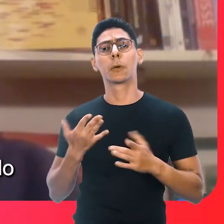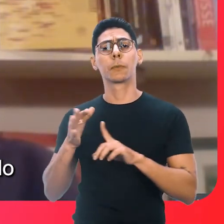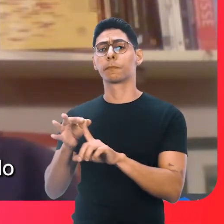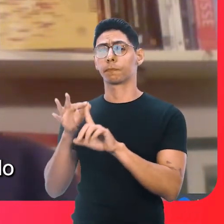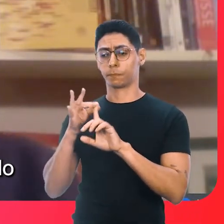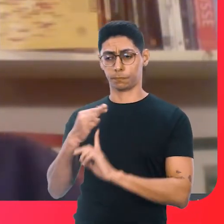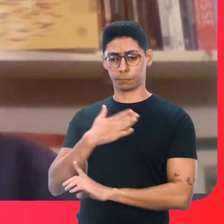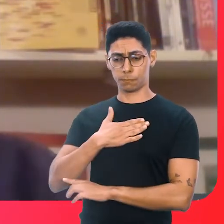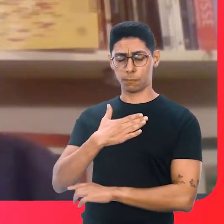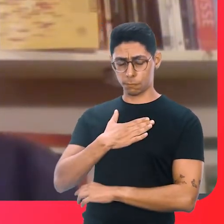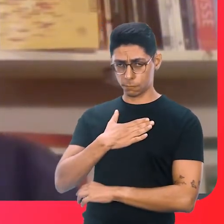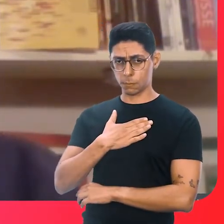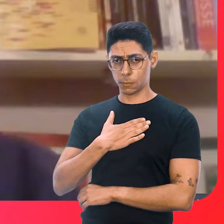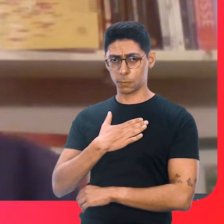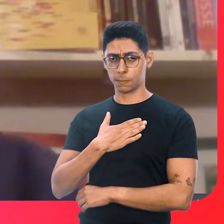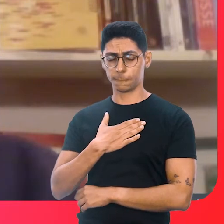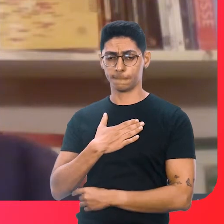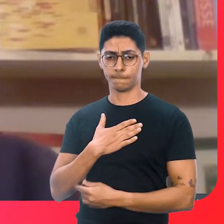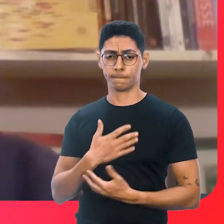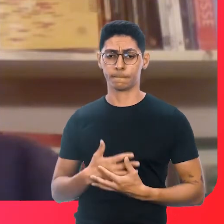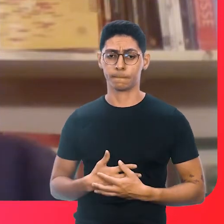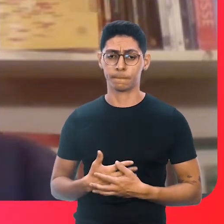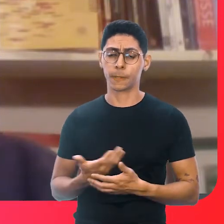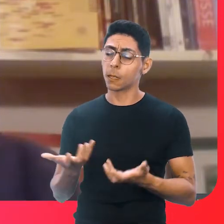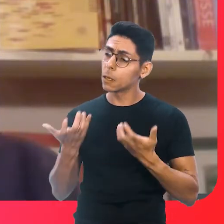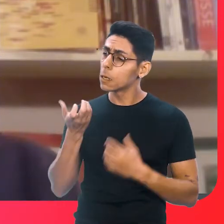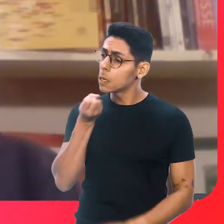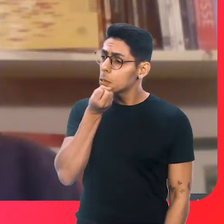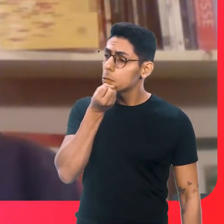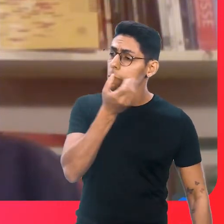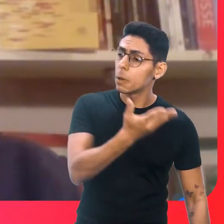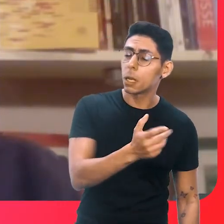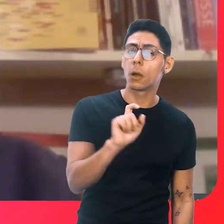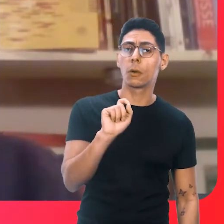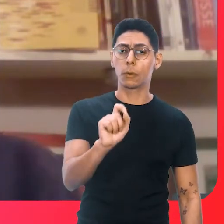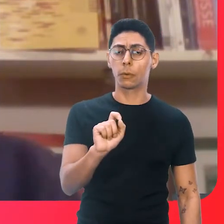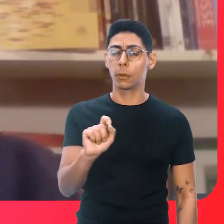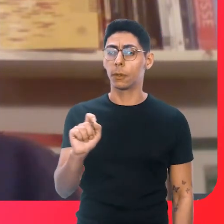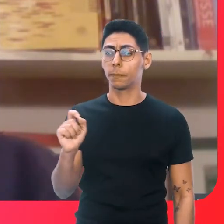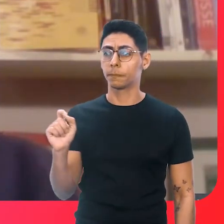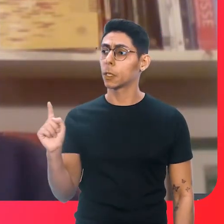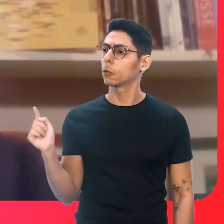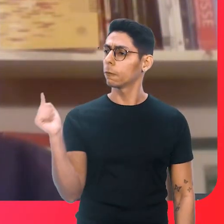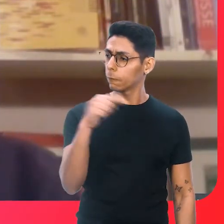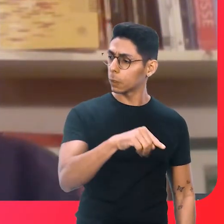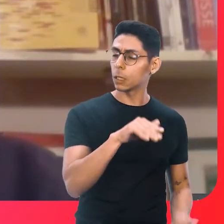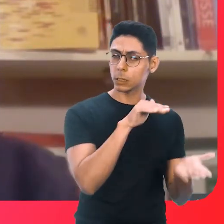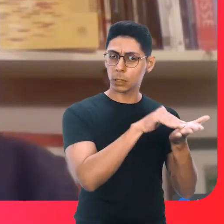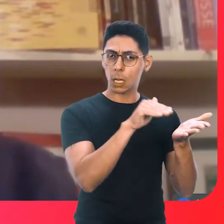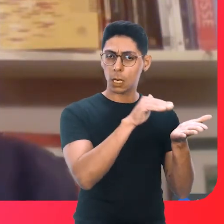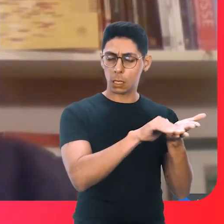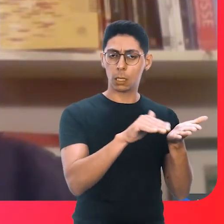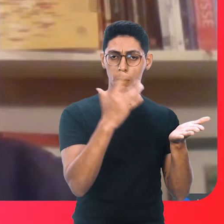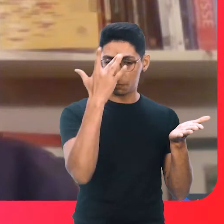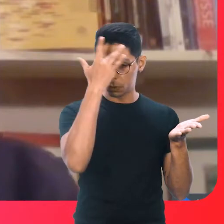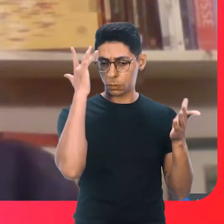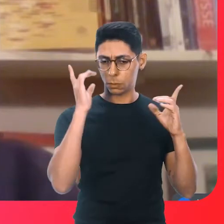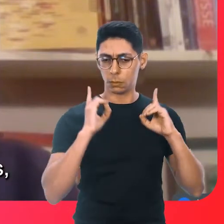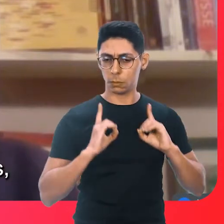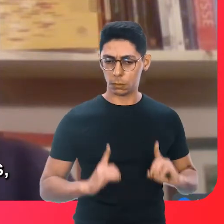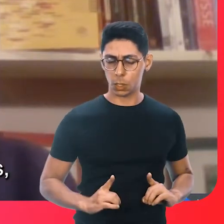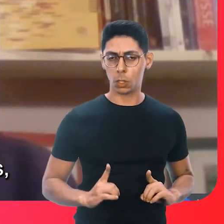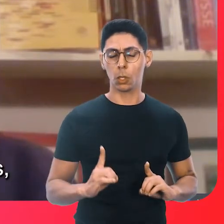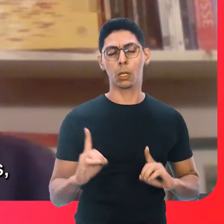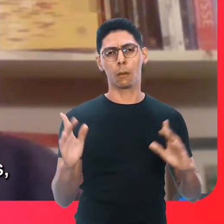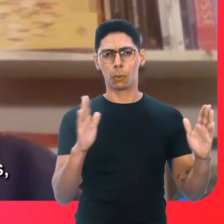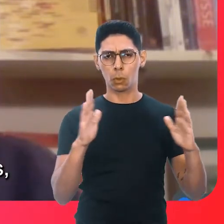para o meu lado, Antônio, eu quero te contar que quando nós estivemos aqui na Secretaria da Pessoa com Deficiência do governo Haddad,